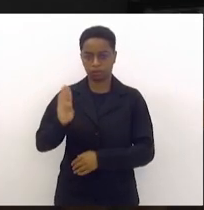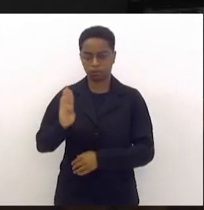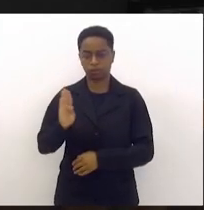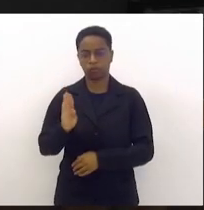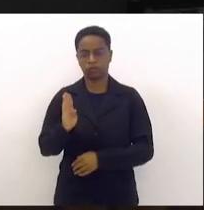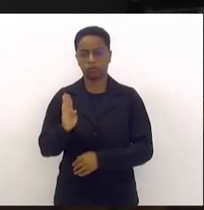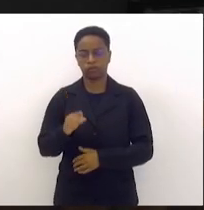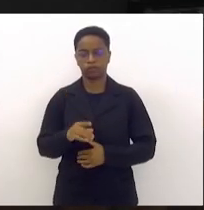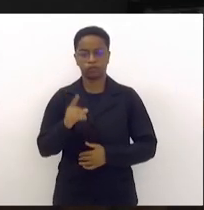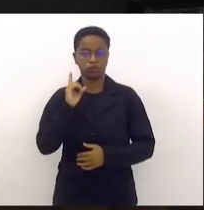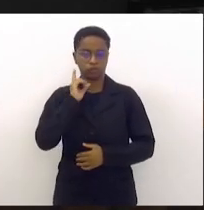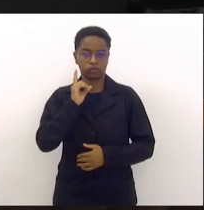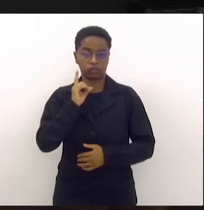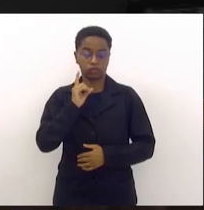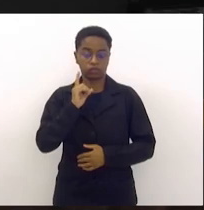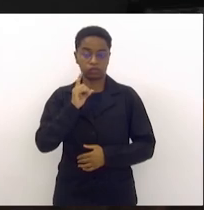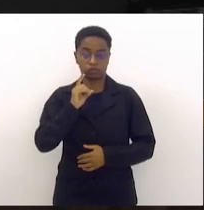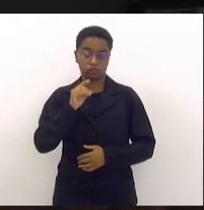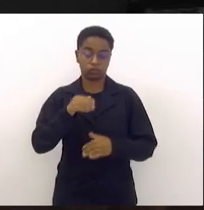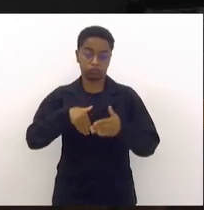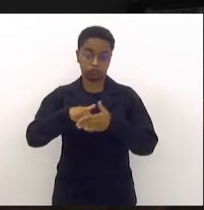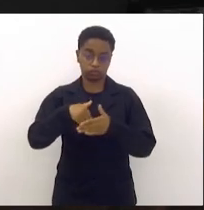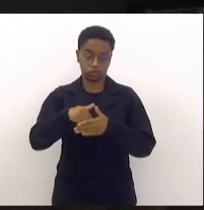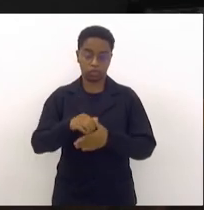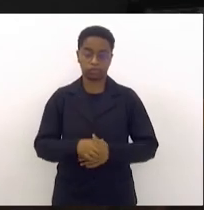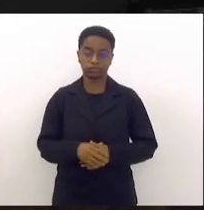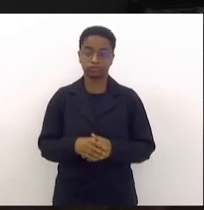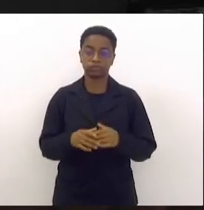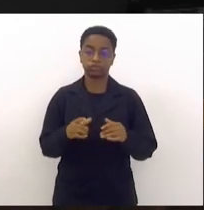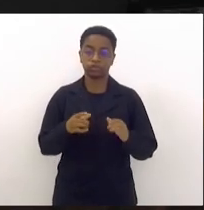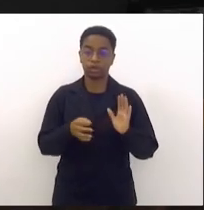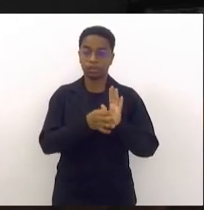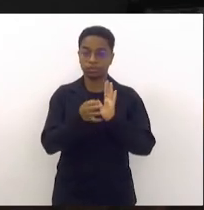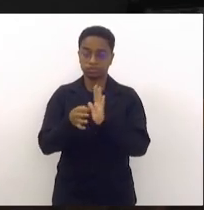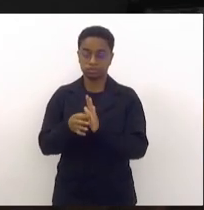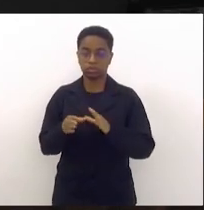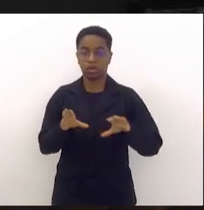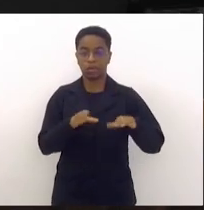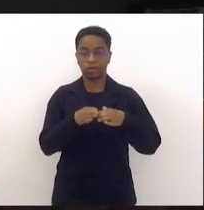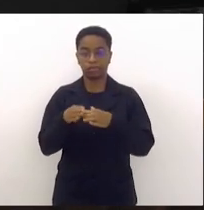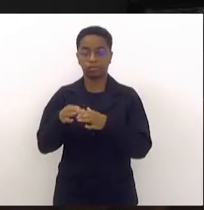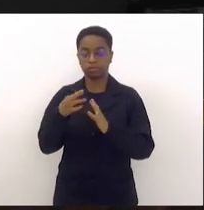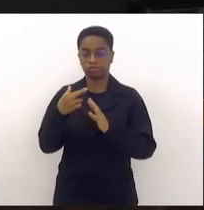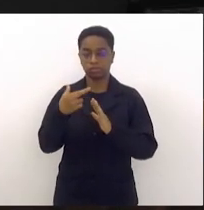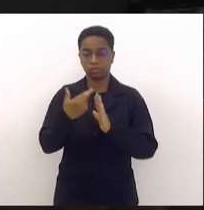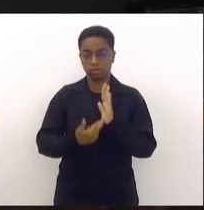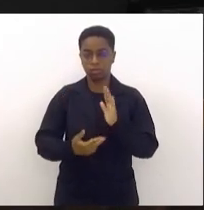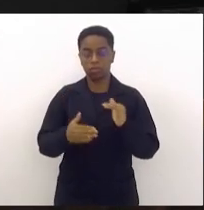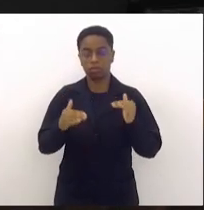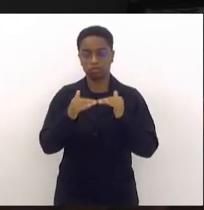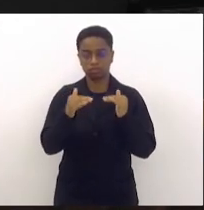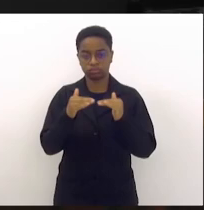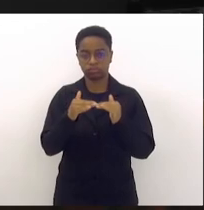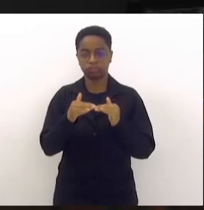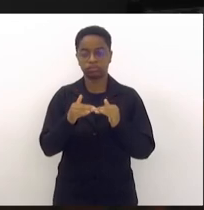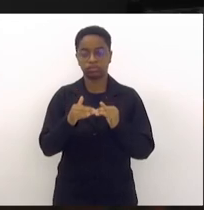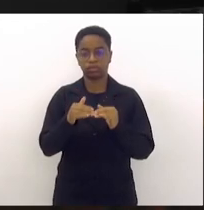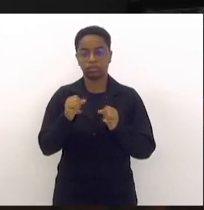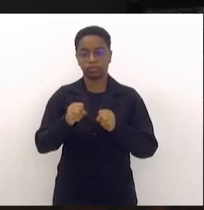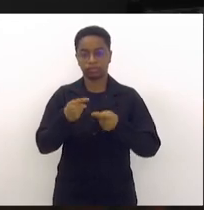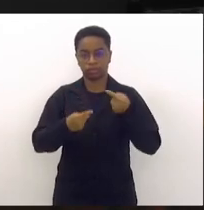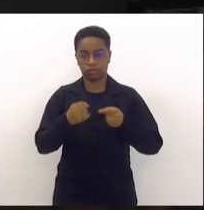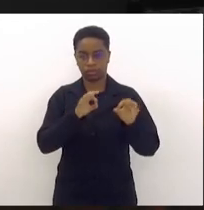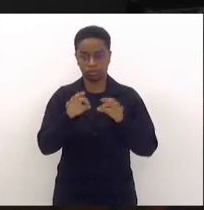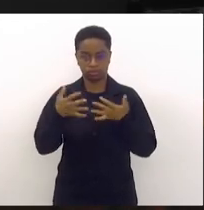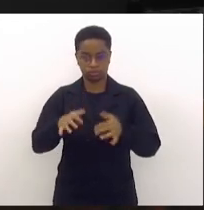e regatas. Pareceres das comissões, normas internas, proposições externas, favorável. Relator, deputado Rodrigo Amorim. Em discussão, não havendo